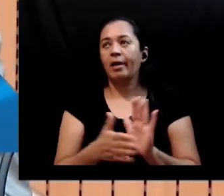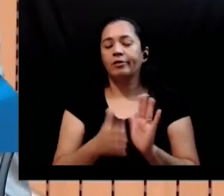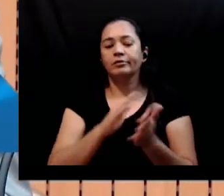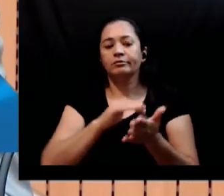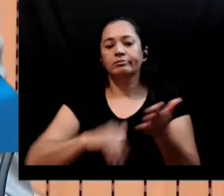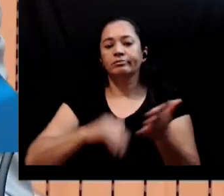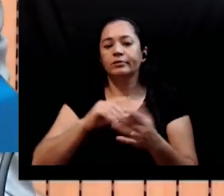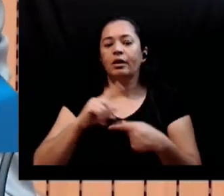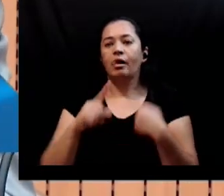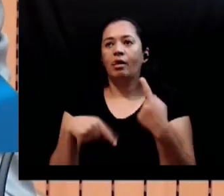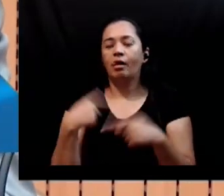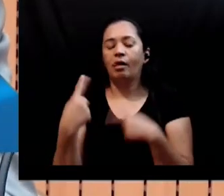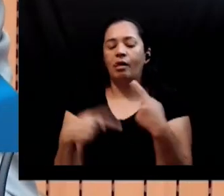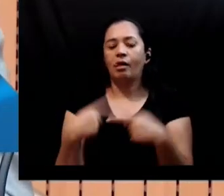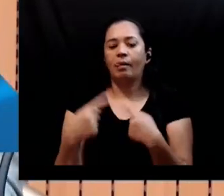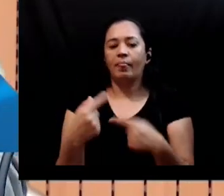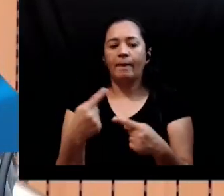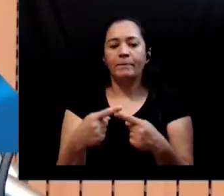né, porque não tem mais